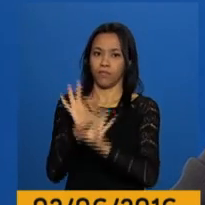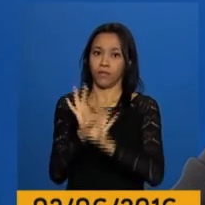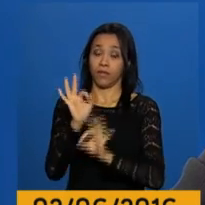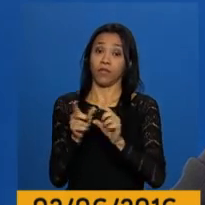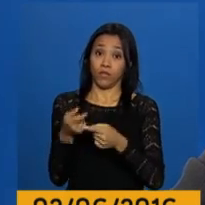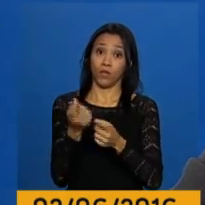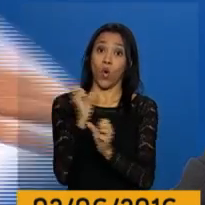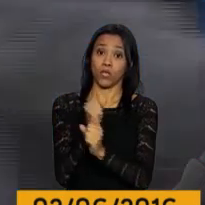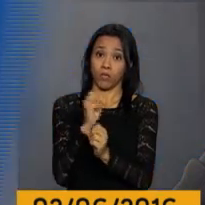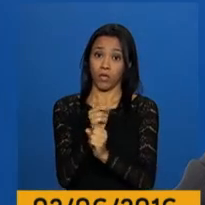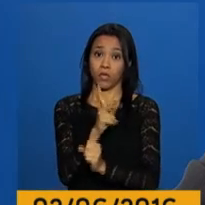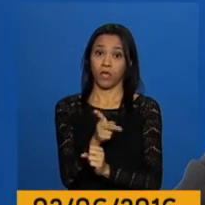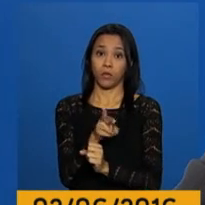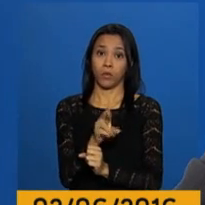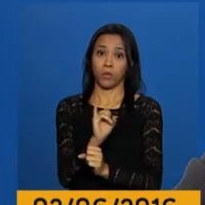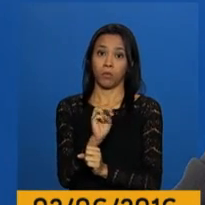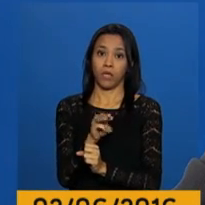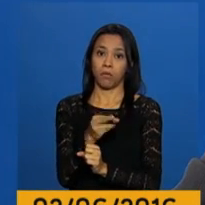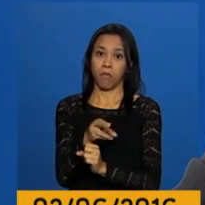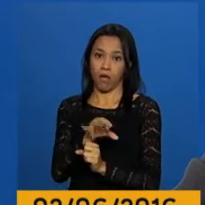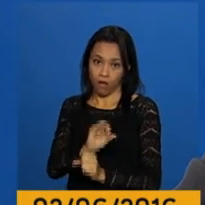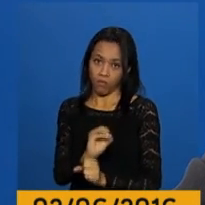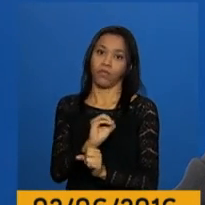pelo Congresso Nacional.